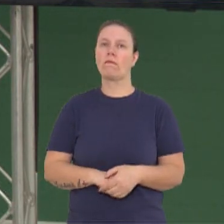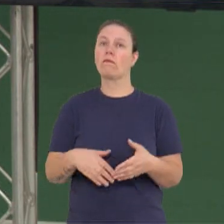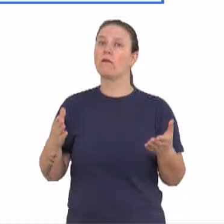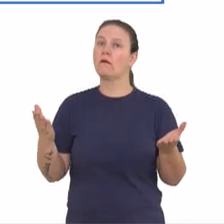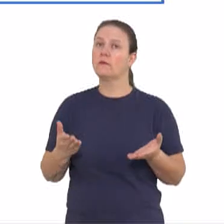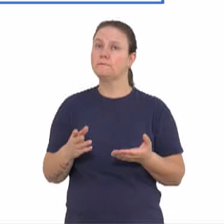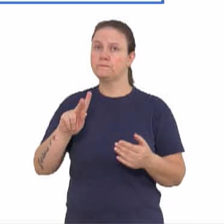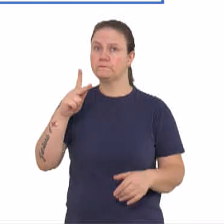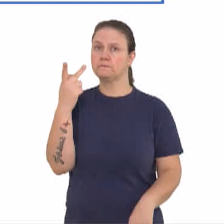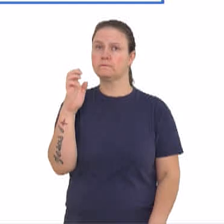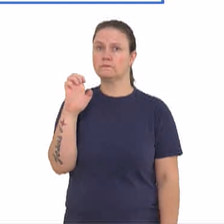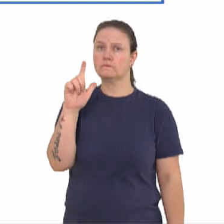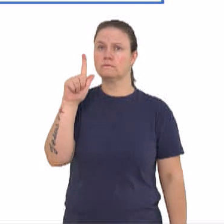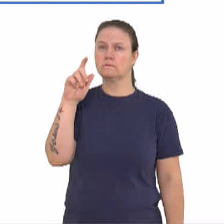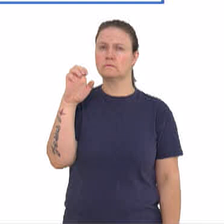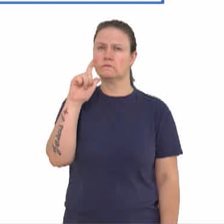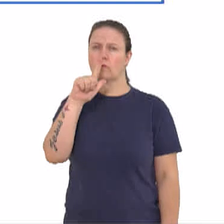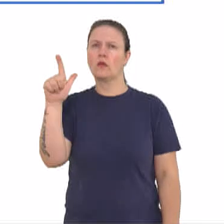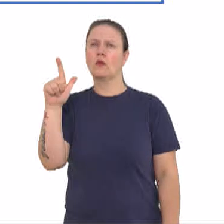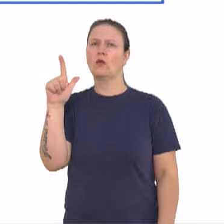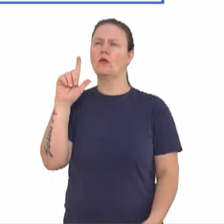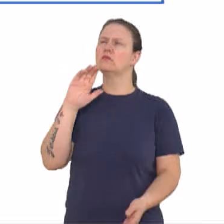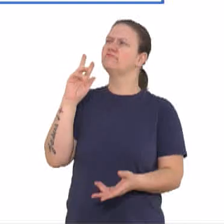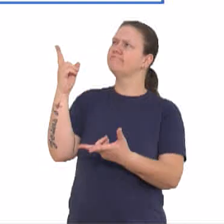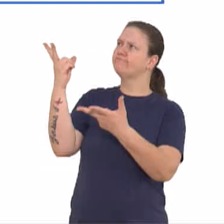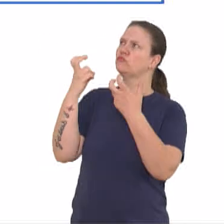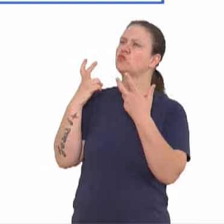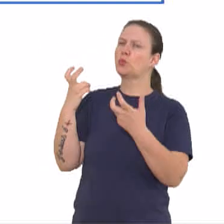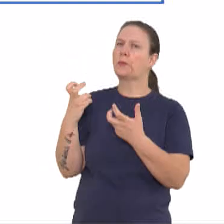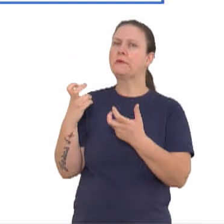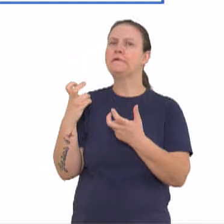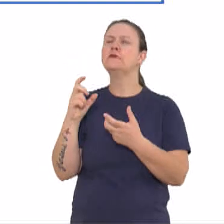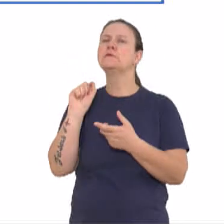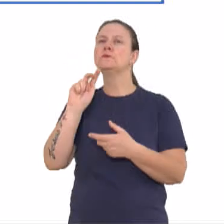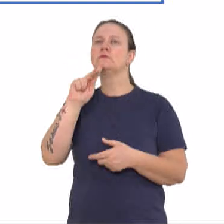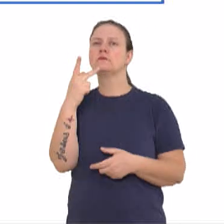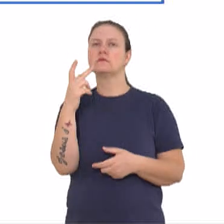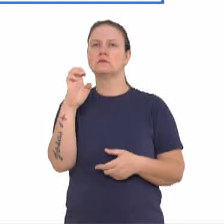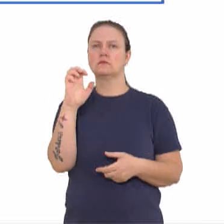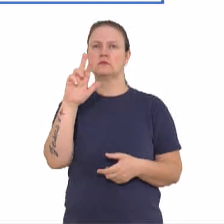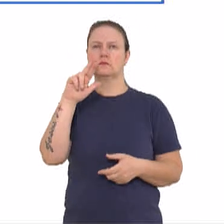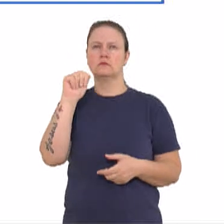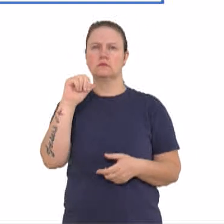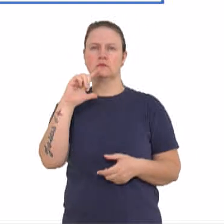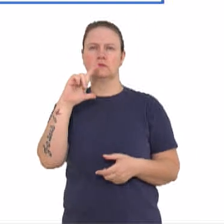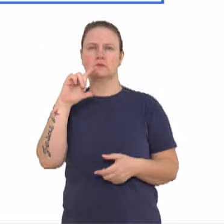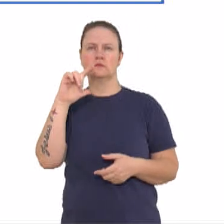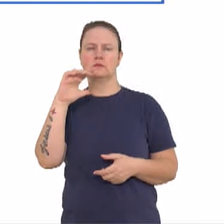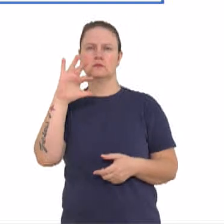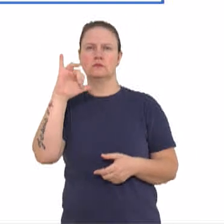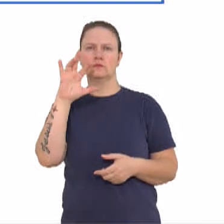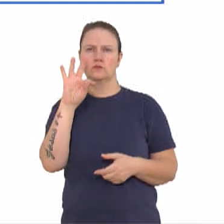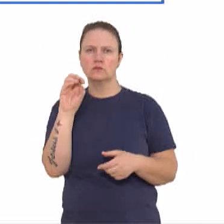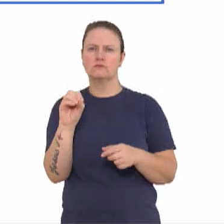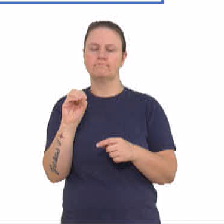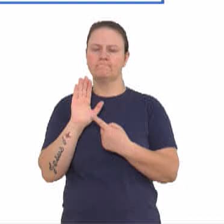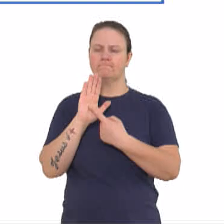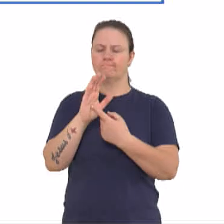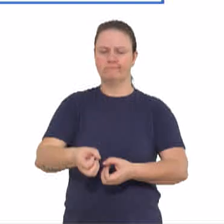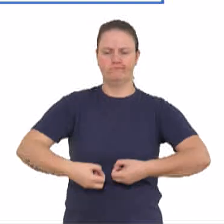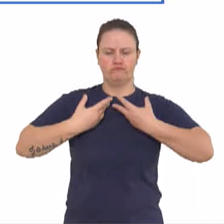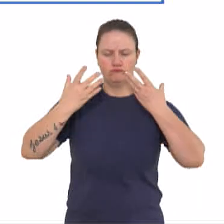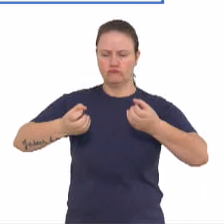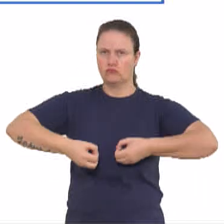Hegel interpreta Heráclito buscando revelá-lo como um filósofo especulativo, que expressou a verdade do